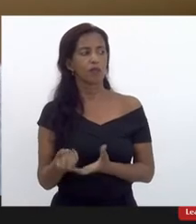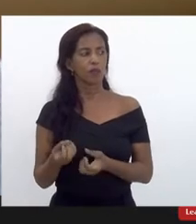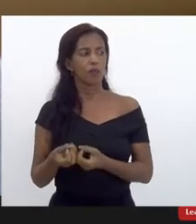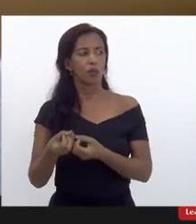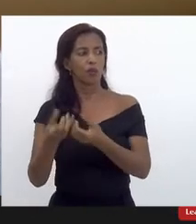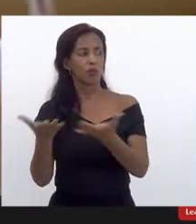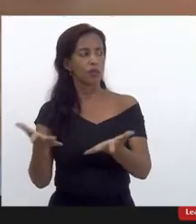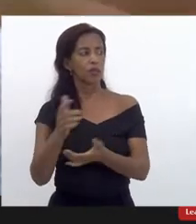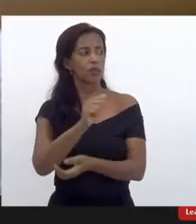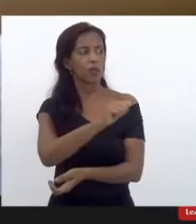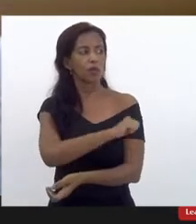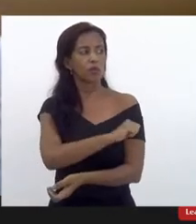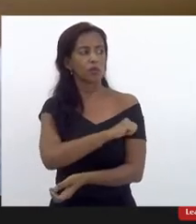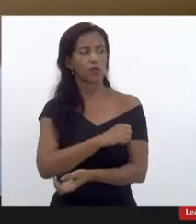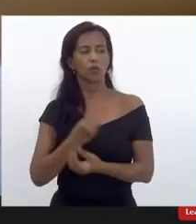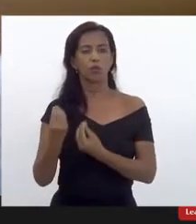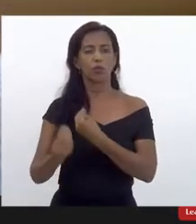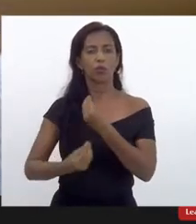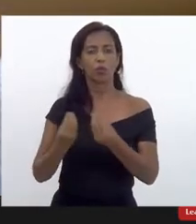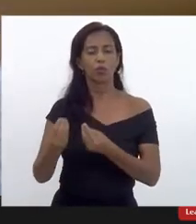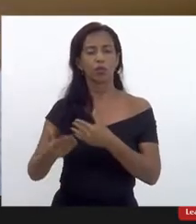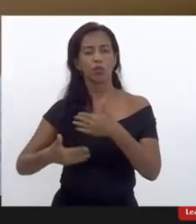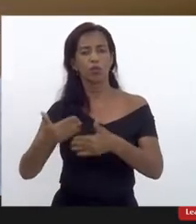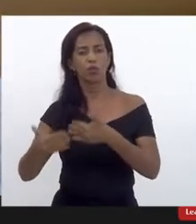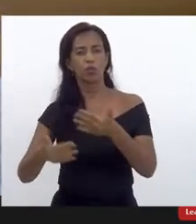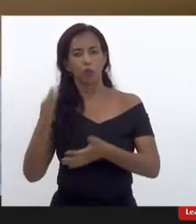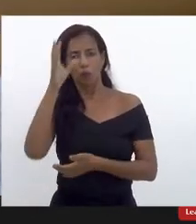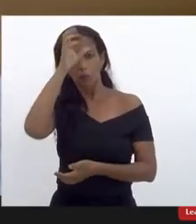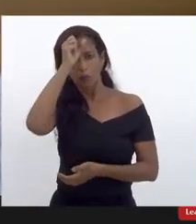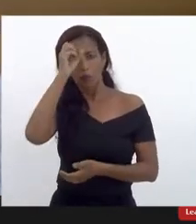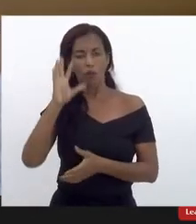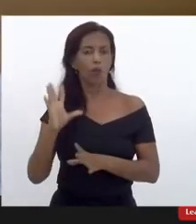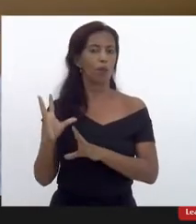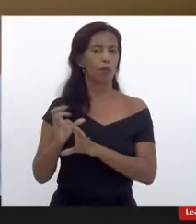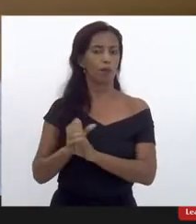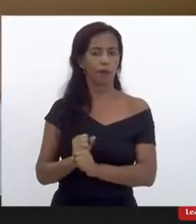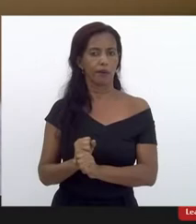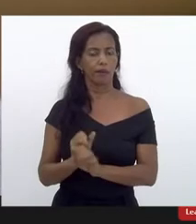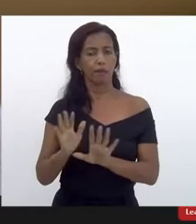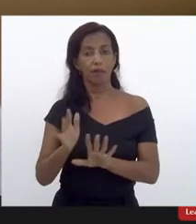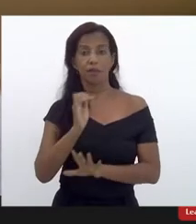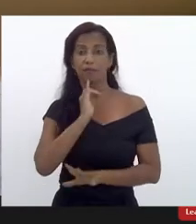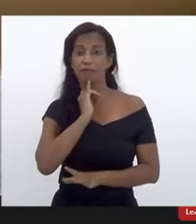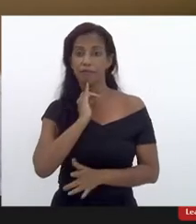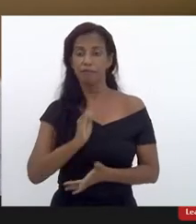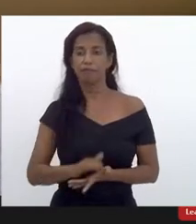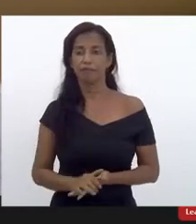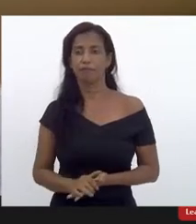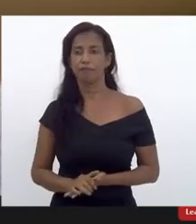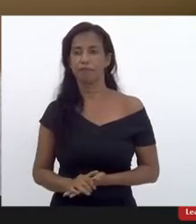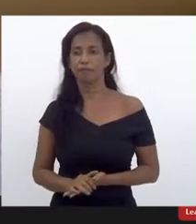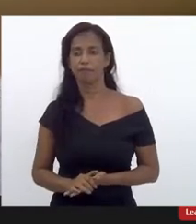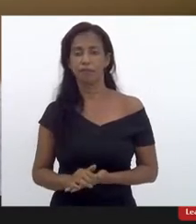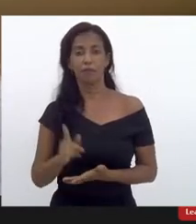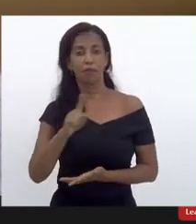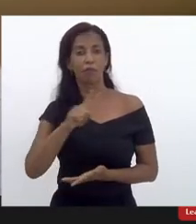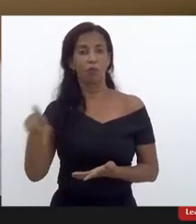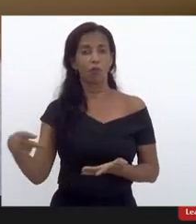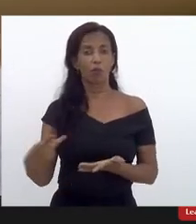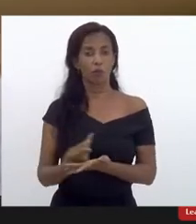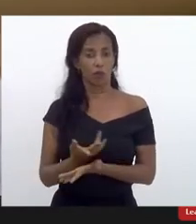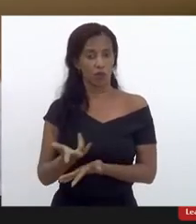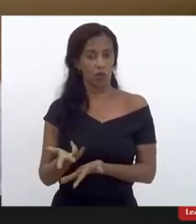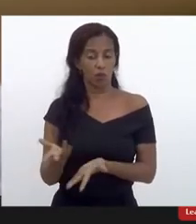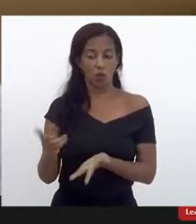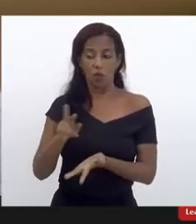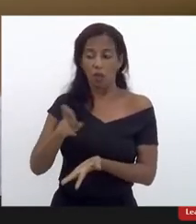oferecidas aos alunos, o que de processo de ensino-aprendizagem foi completado, mas infelizmente isso não aconteceu. E não foi